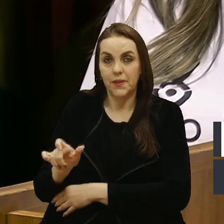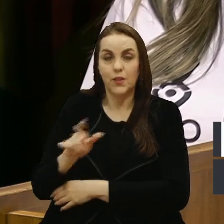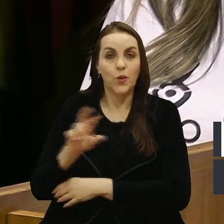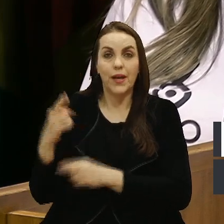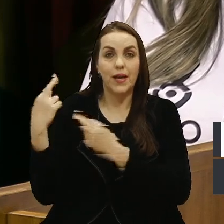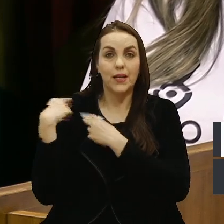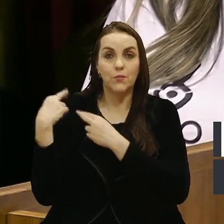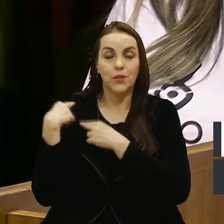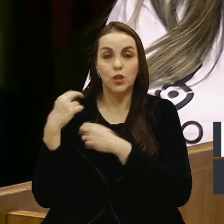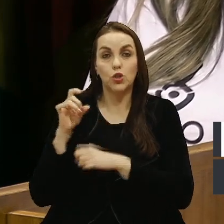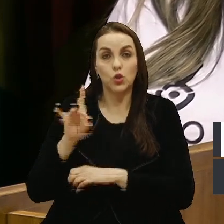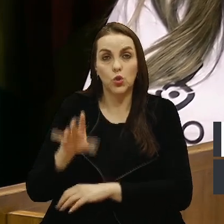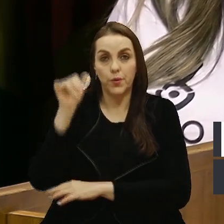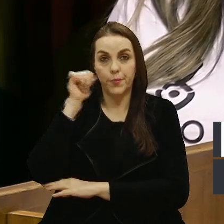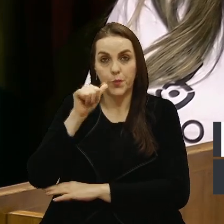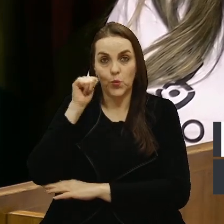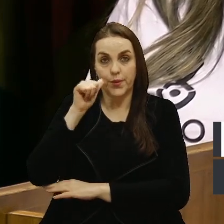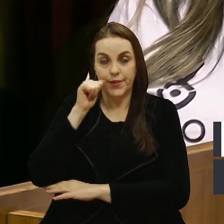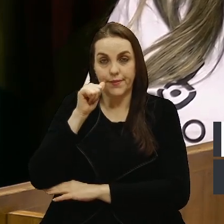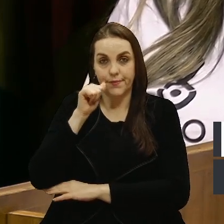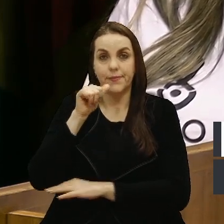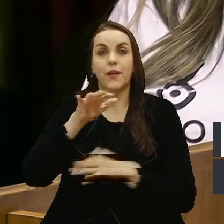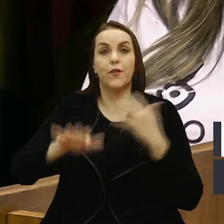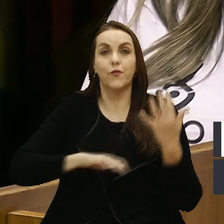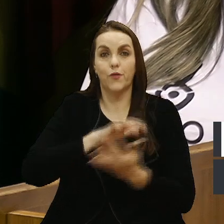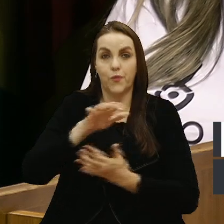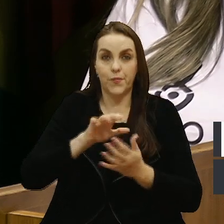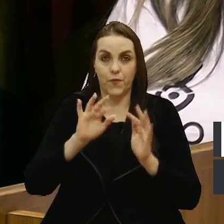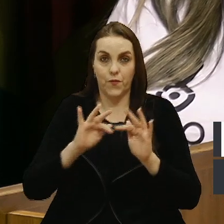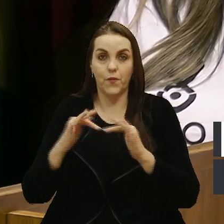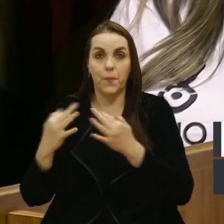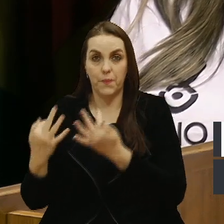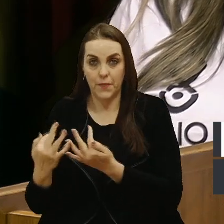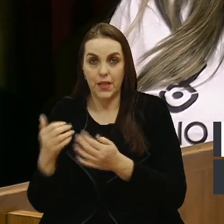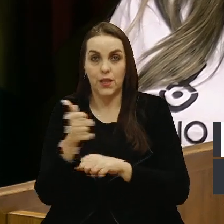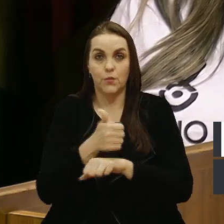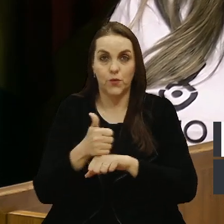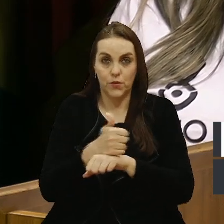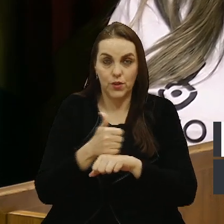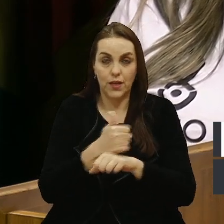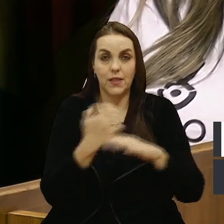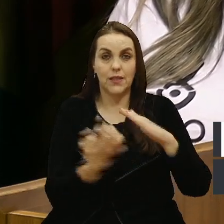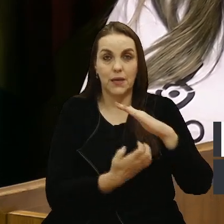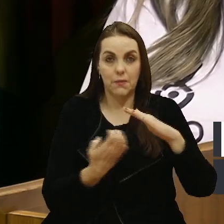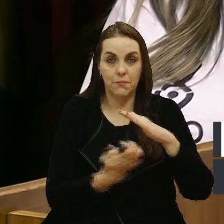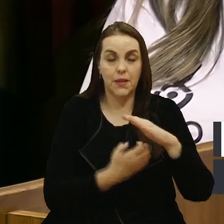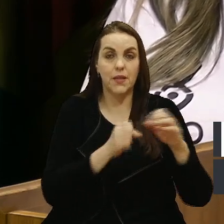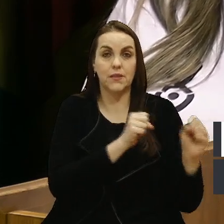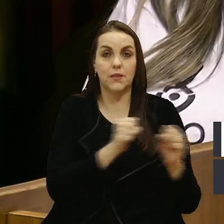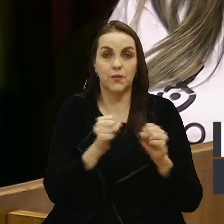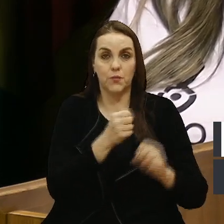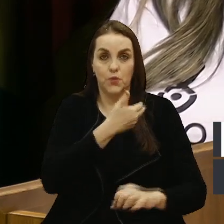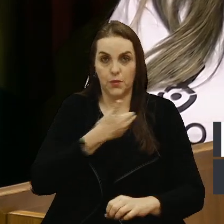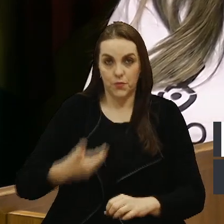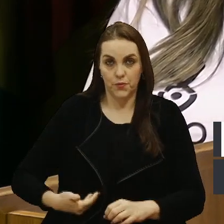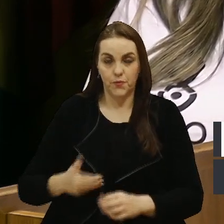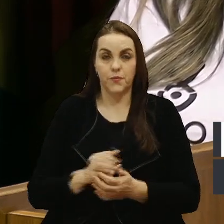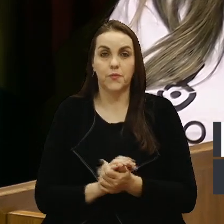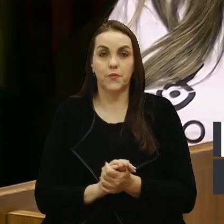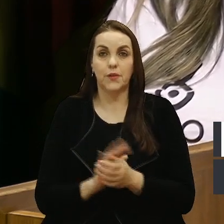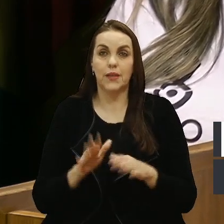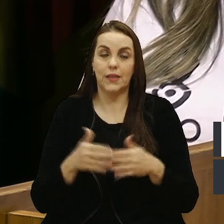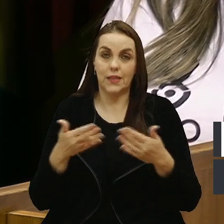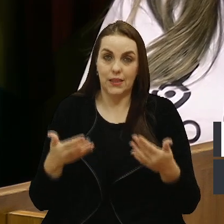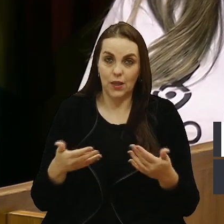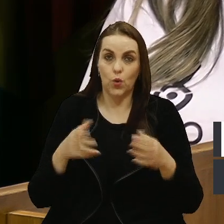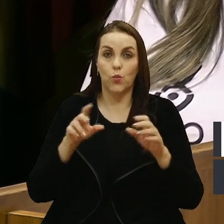responsabilidade apenas das mulheres. Ela envolve a família, os profissionais, as empresas e também o poder público. E é justamente